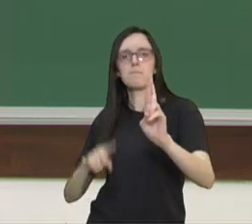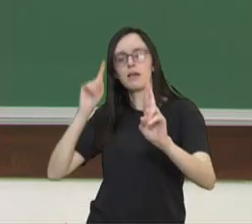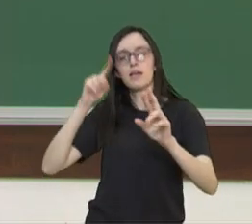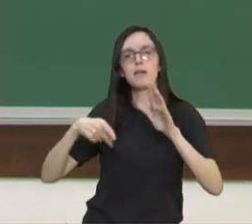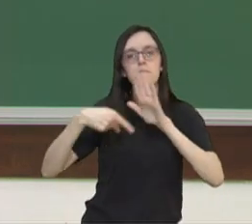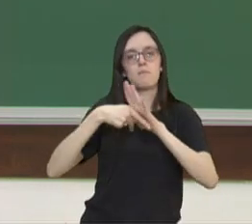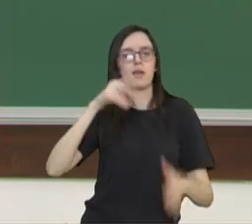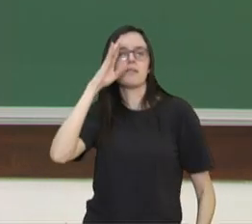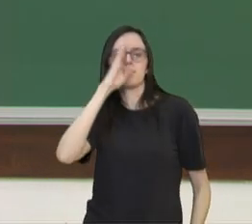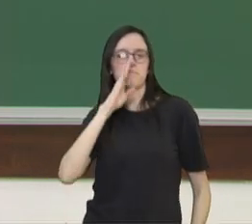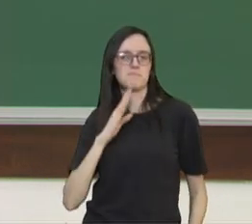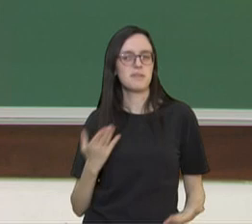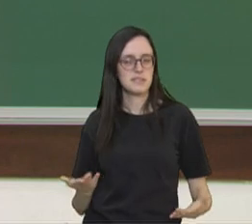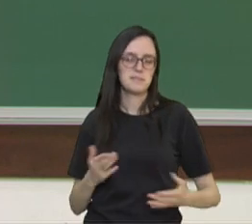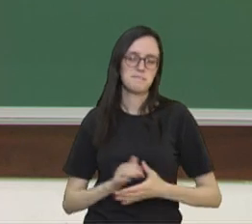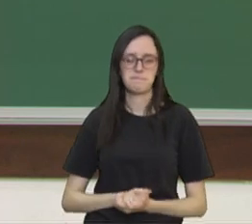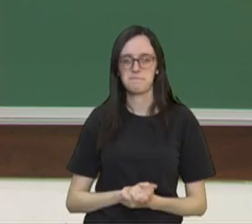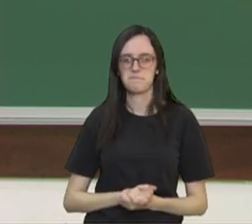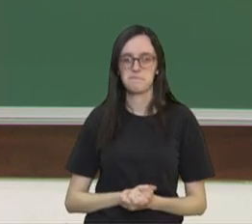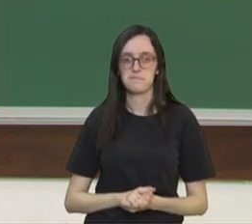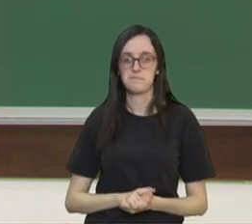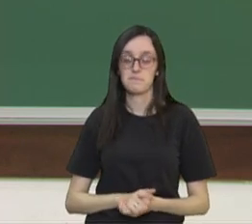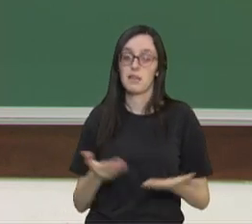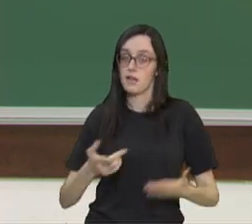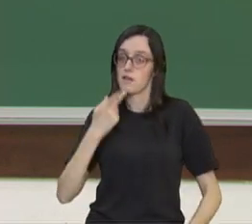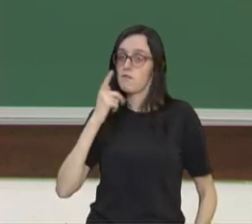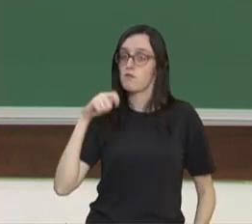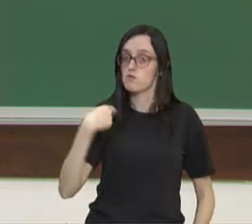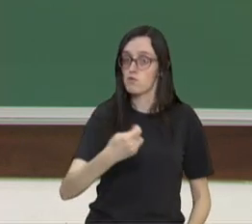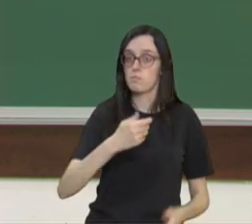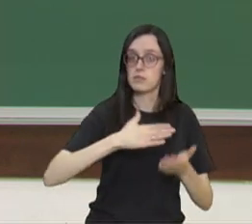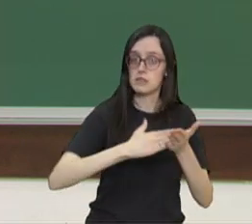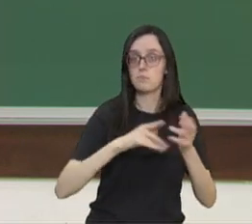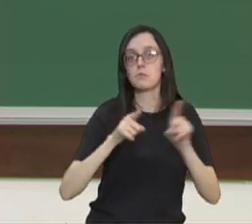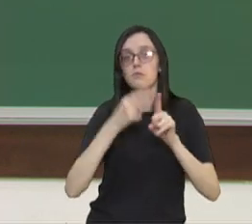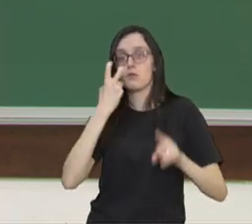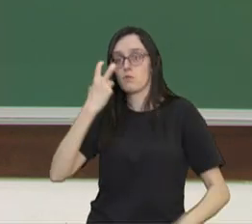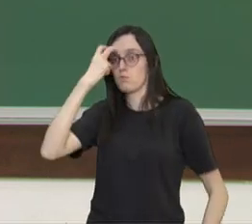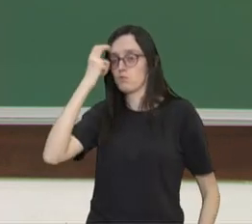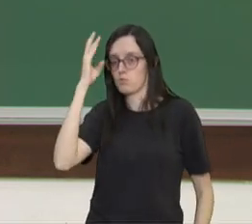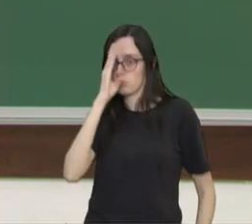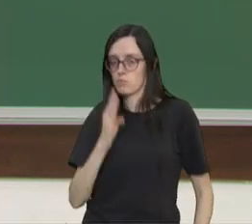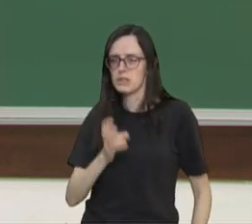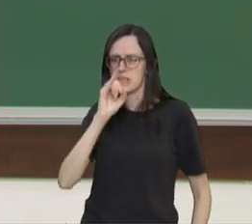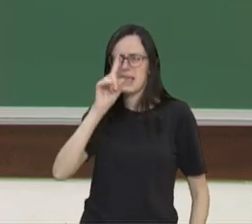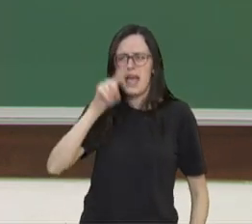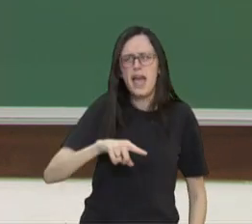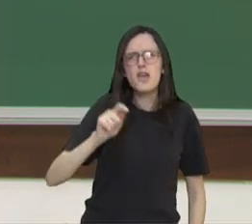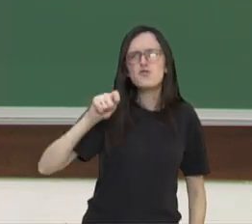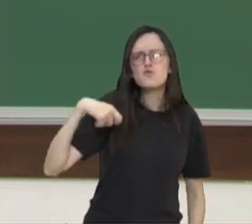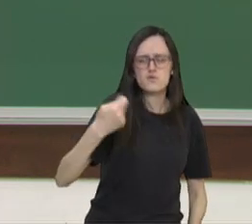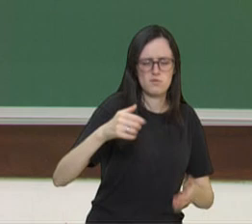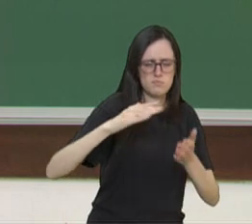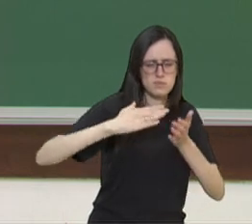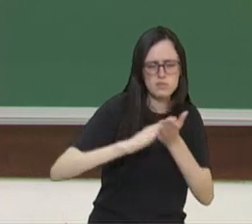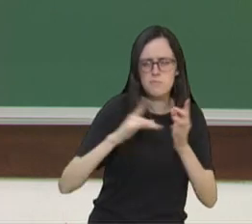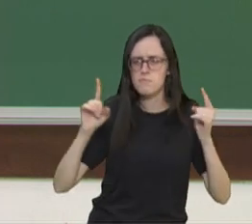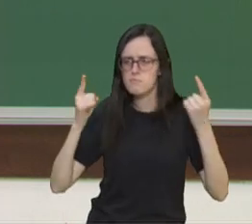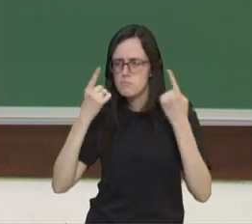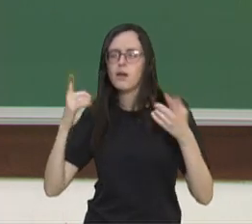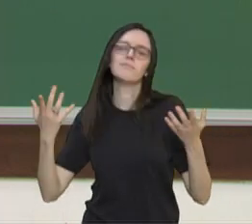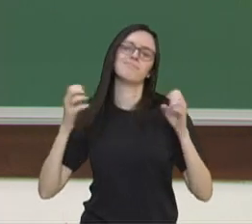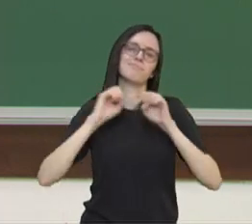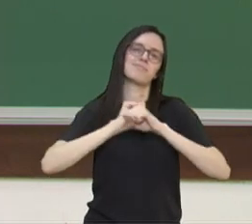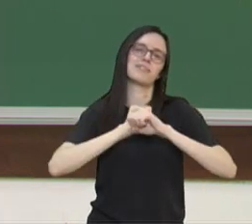da brasilidade. Vamos falar sobre samba e sobre essa cultura brasileira. Se é sobre samba, música, claro, vamos